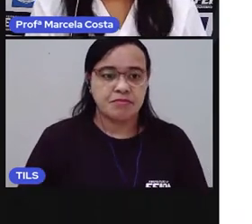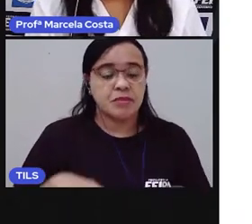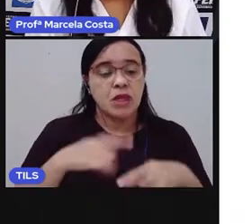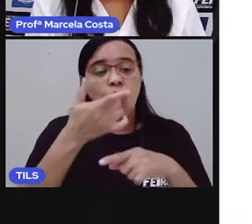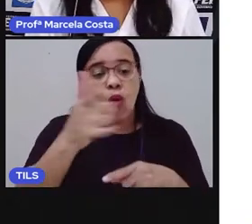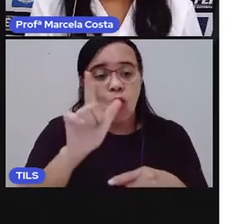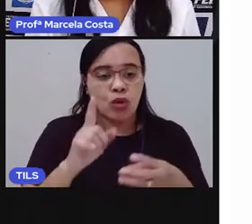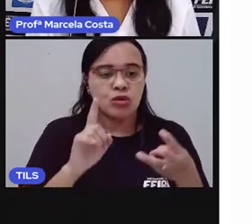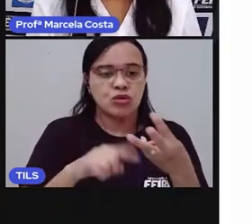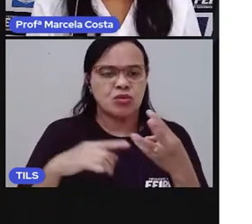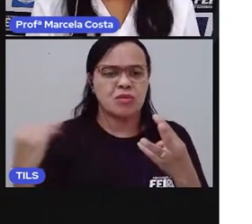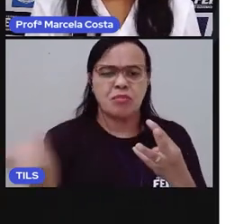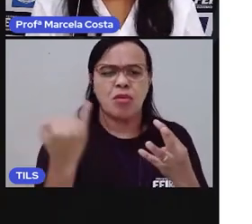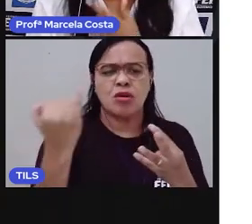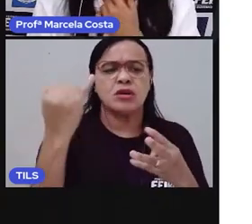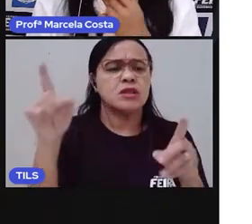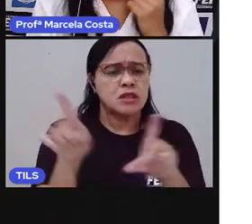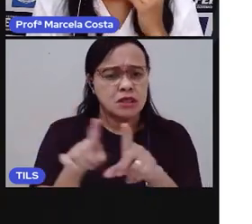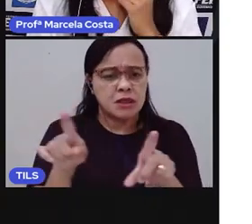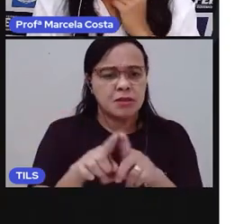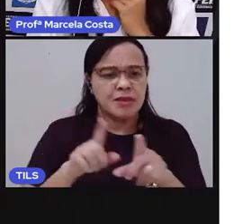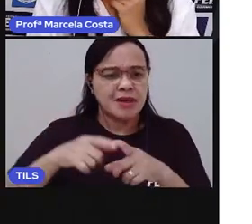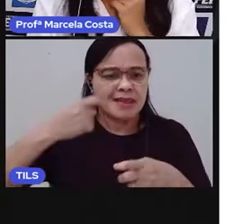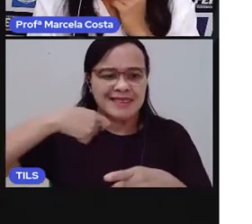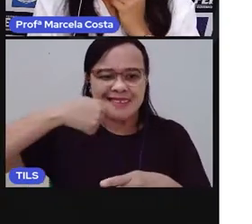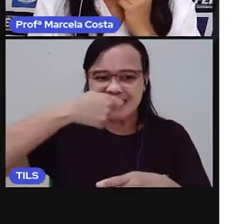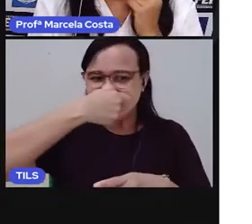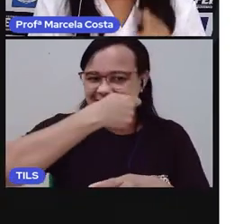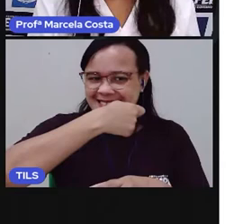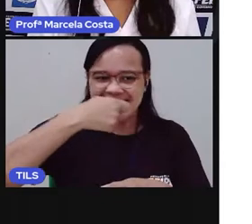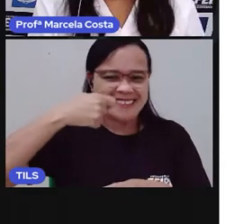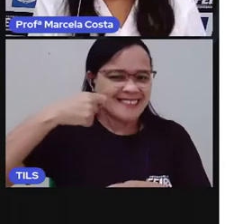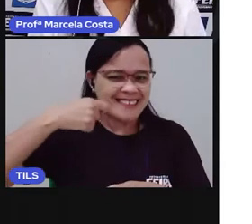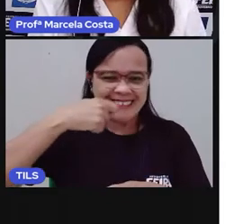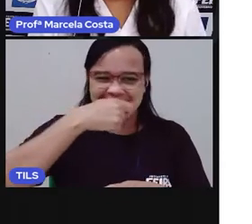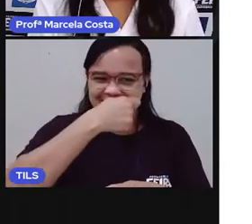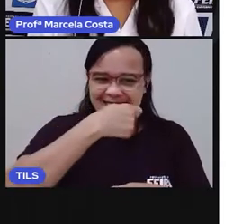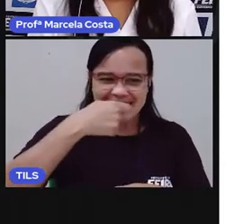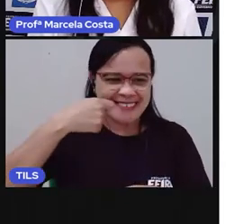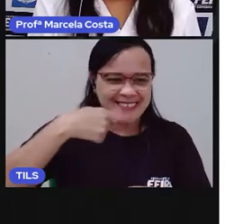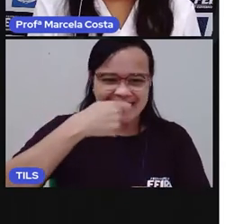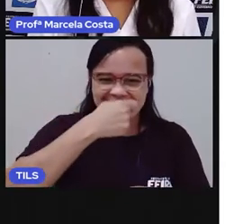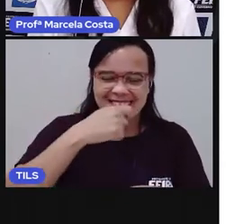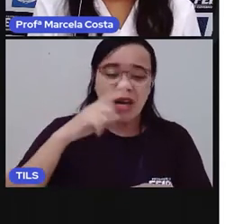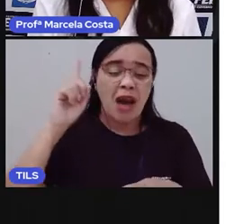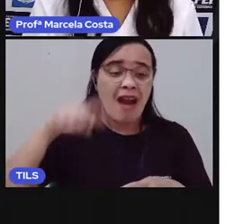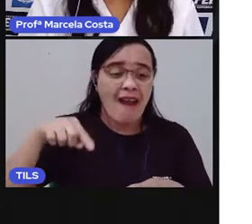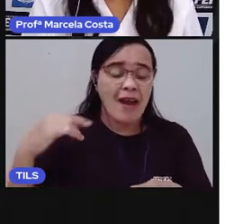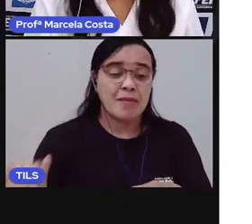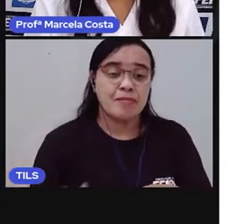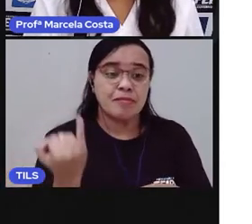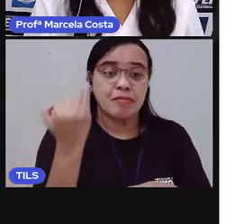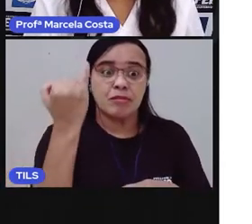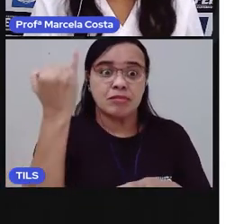Outro cuidado importante é, ó, escovar os dentes. É um cuidado fundamental.